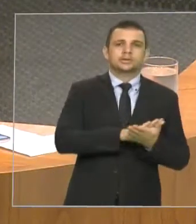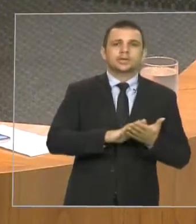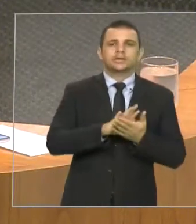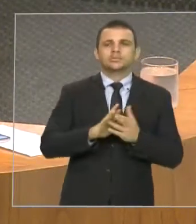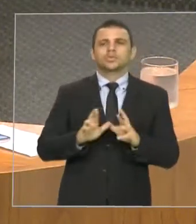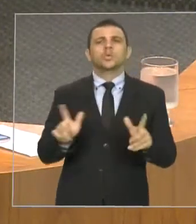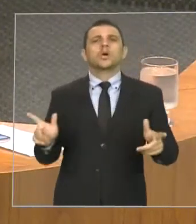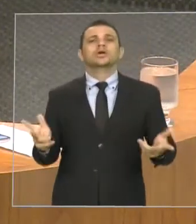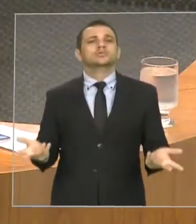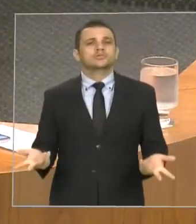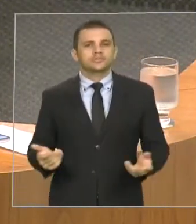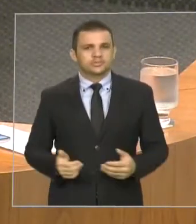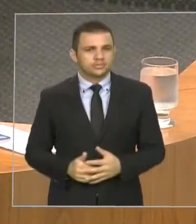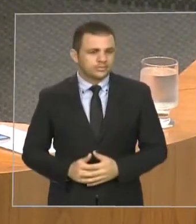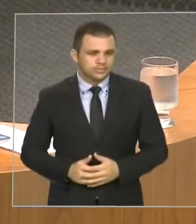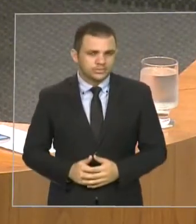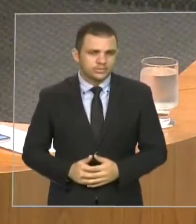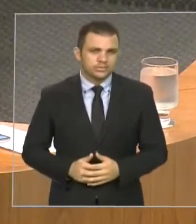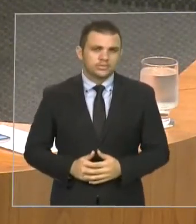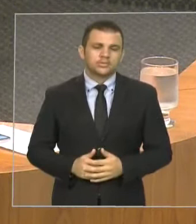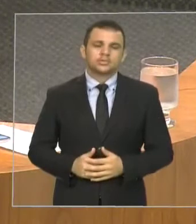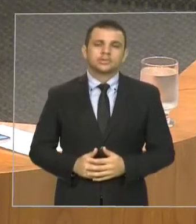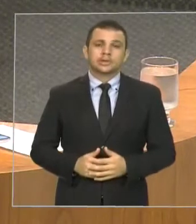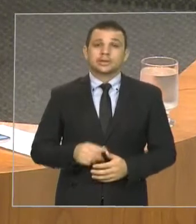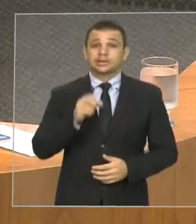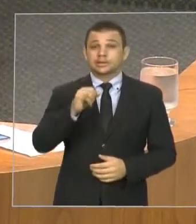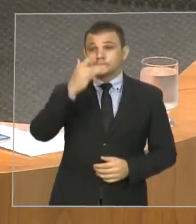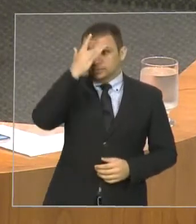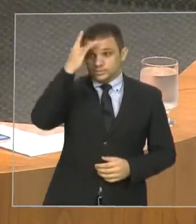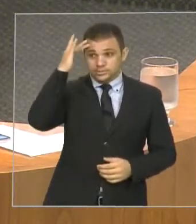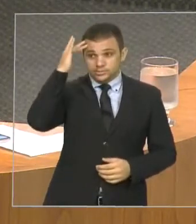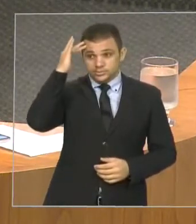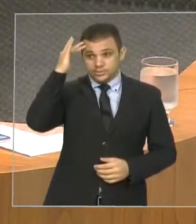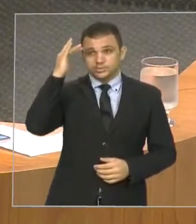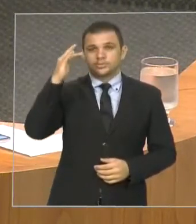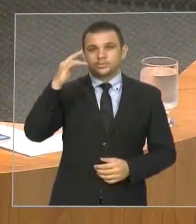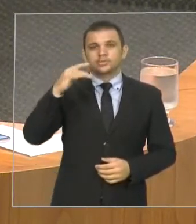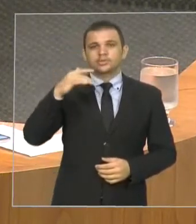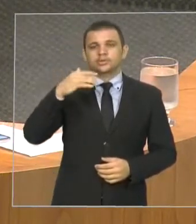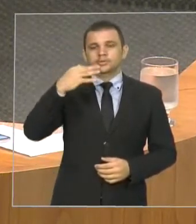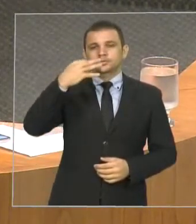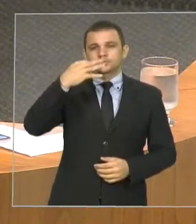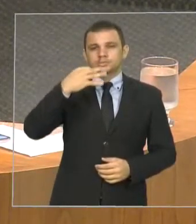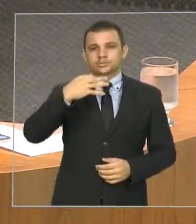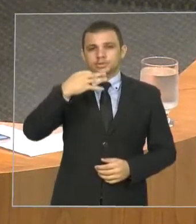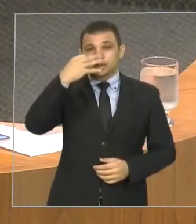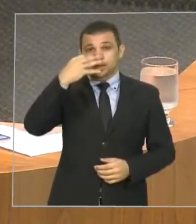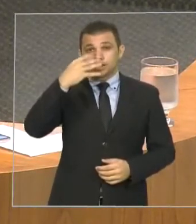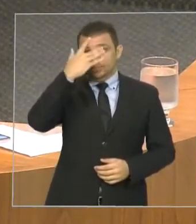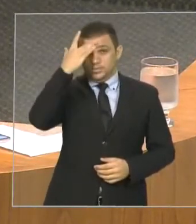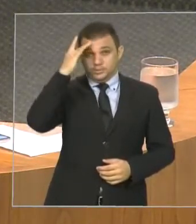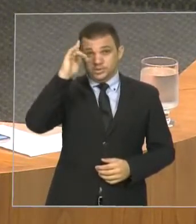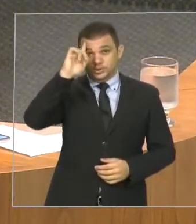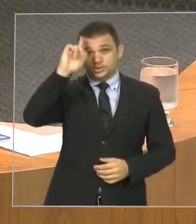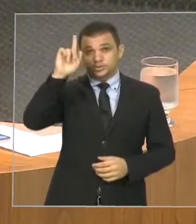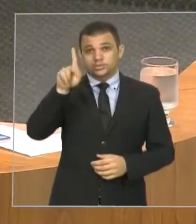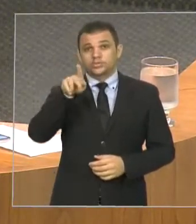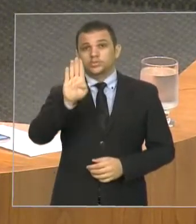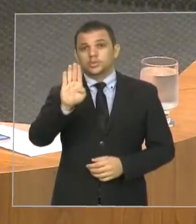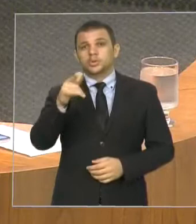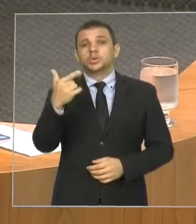Quando o gestor público não tem essa separação entre a moralidade e a imoralidade.